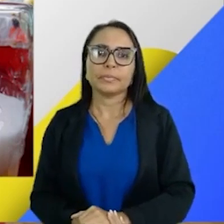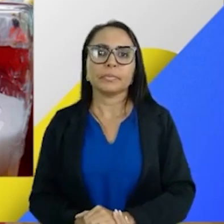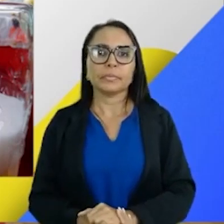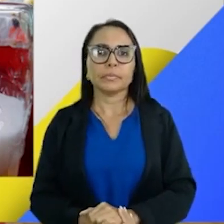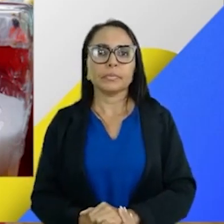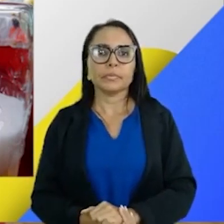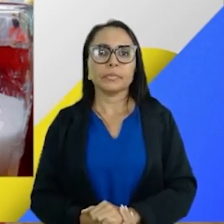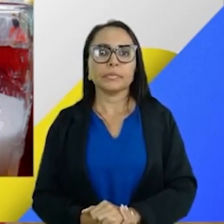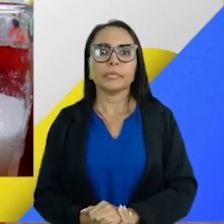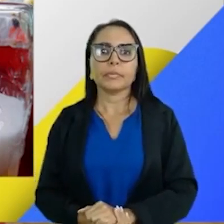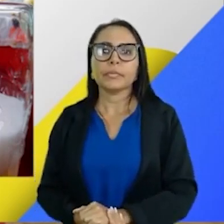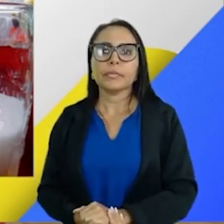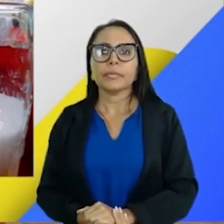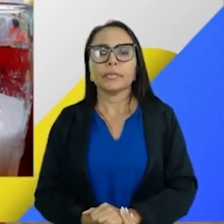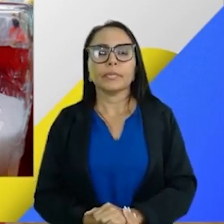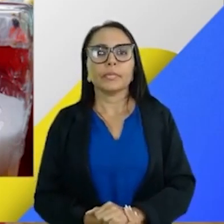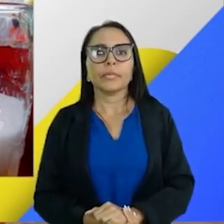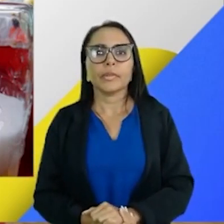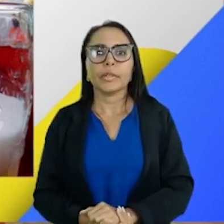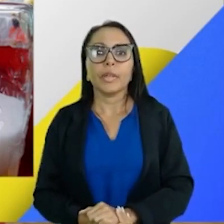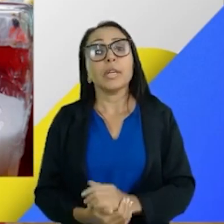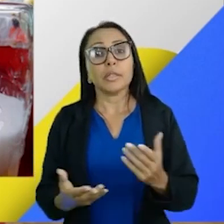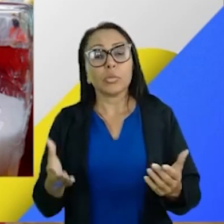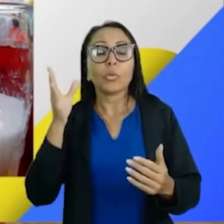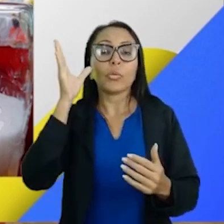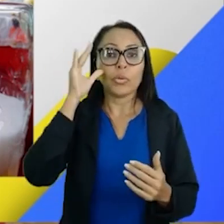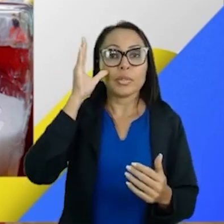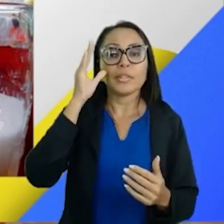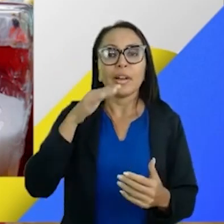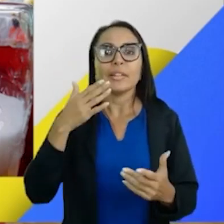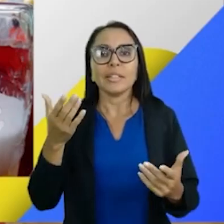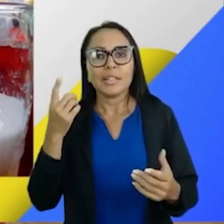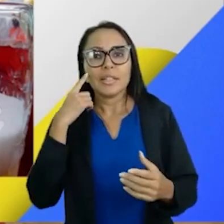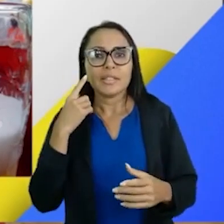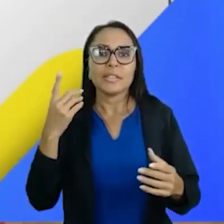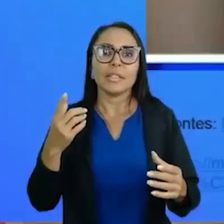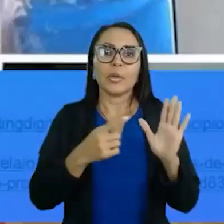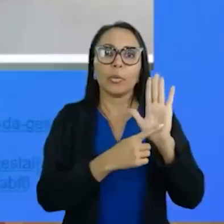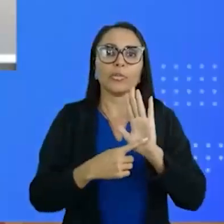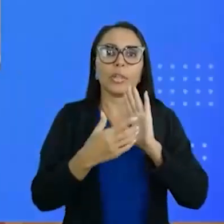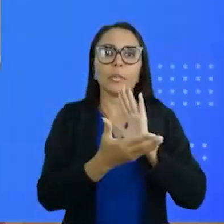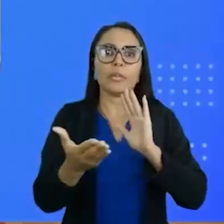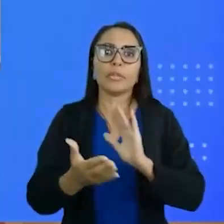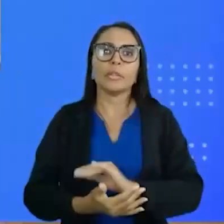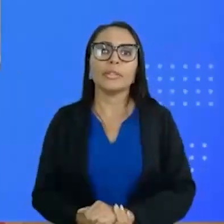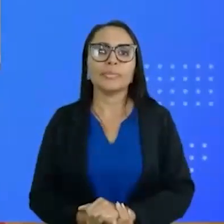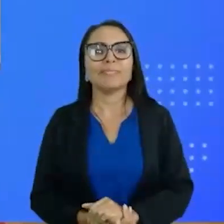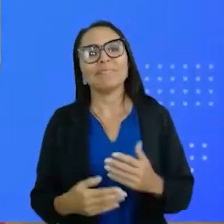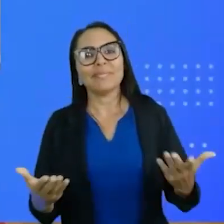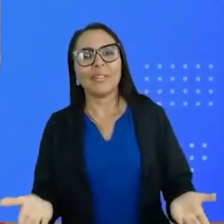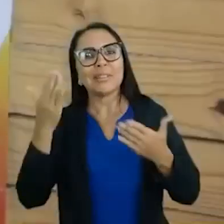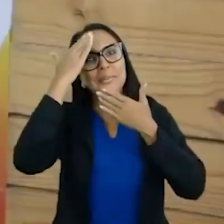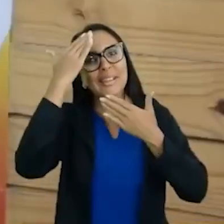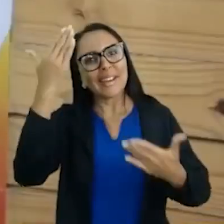vê o rosto lá no objetozinho. Então, isso é uma curiosidade, o nome disso é pareidolia, quando alguém perguntar outra vez. Então, é